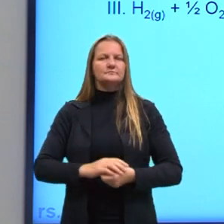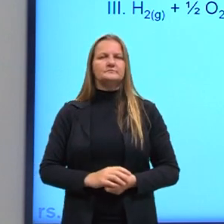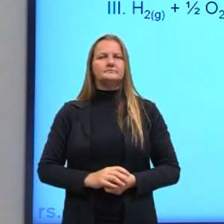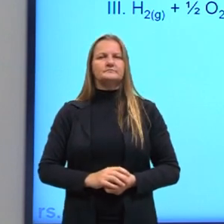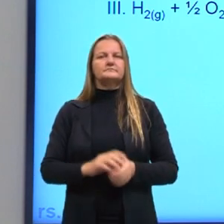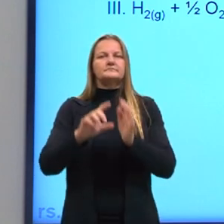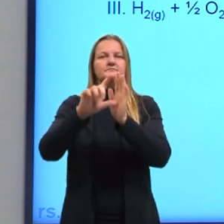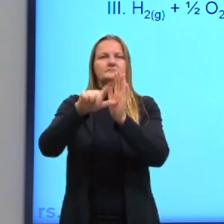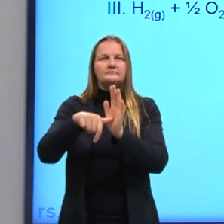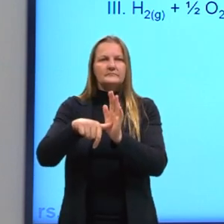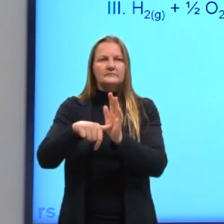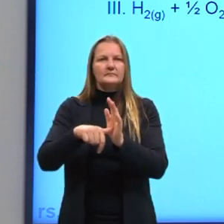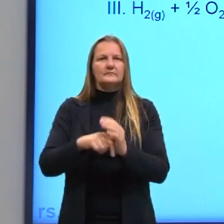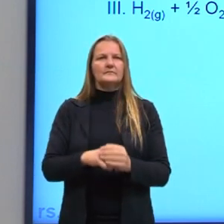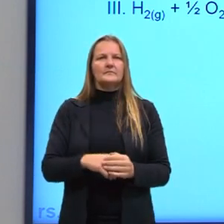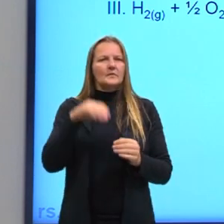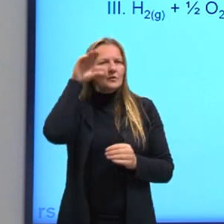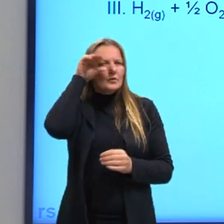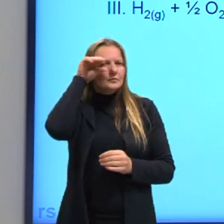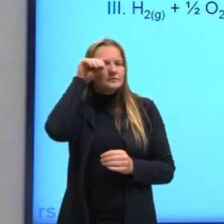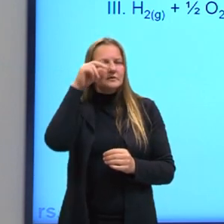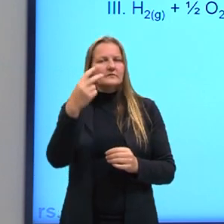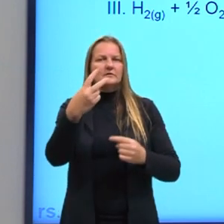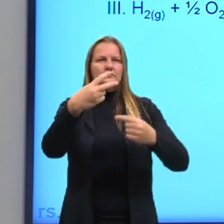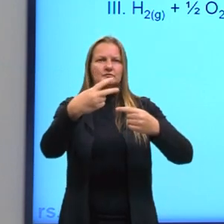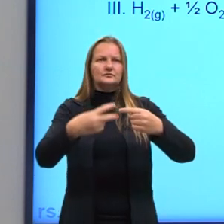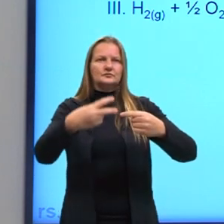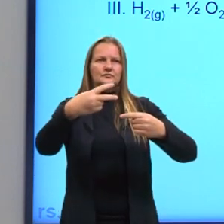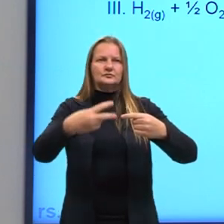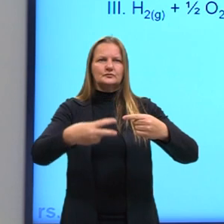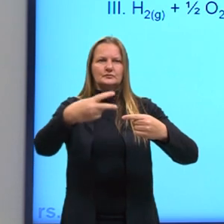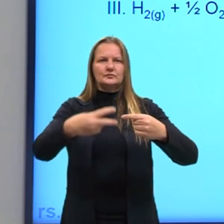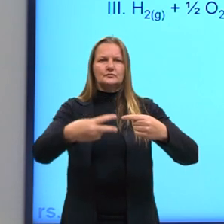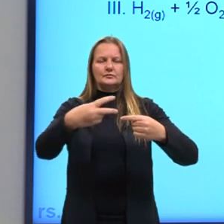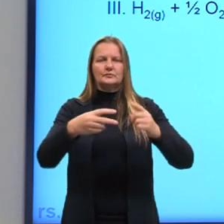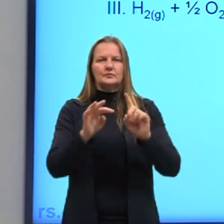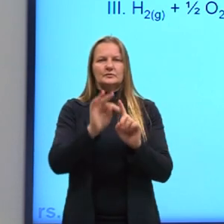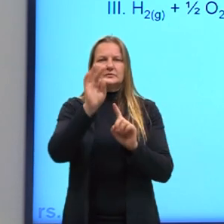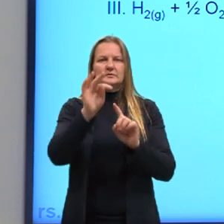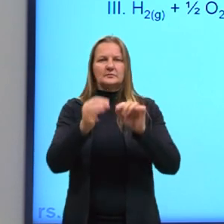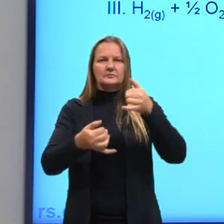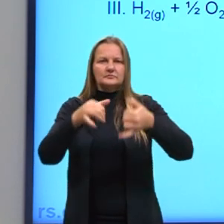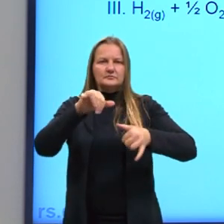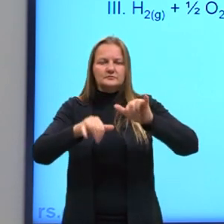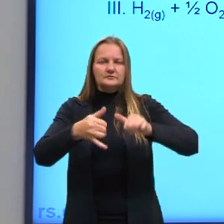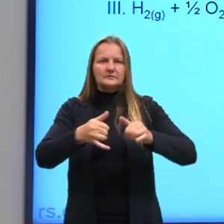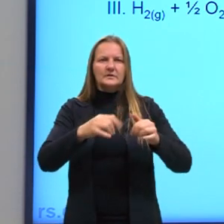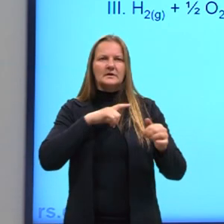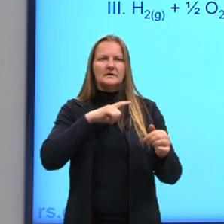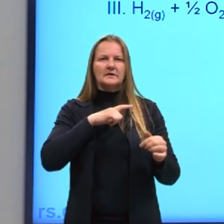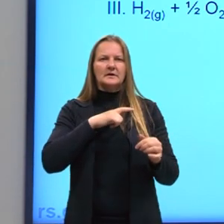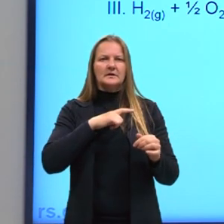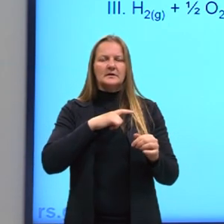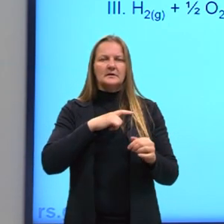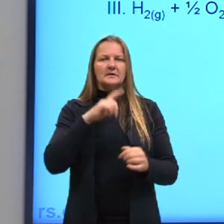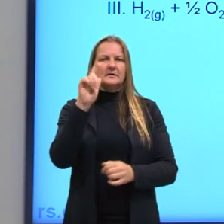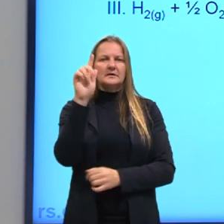depois eu observo as minhas outras duas reações termoquímicas eu tenho o